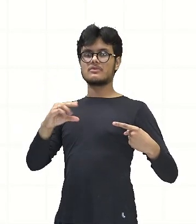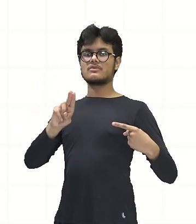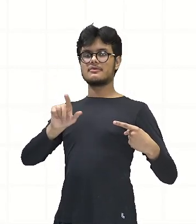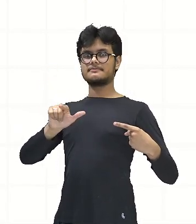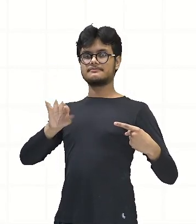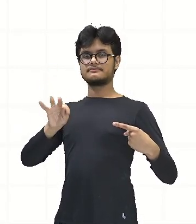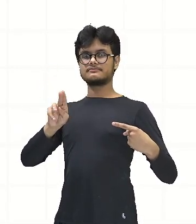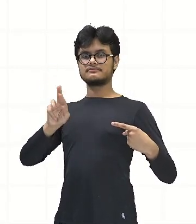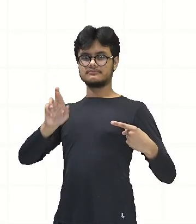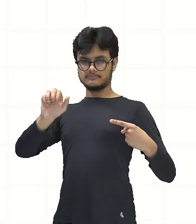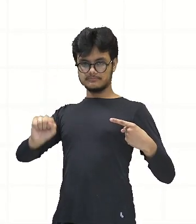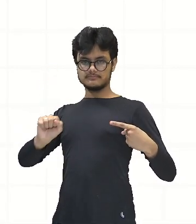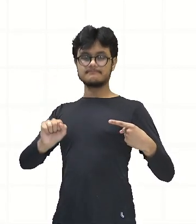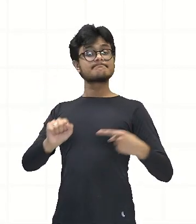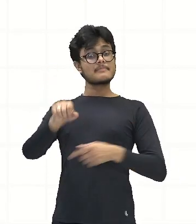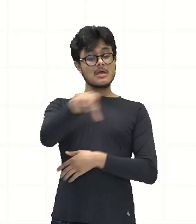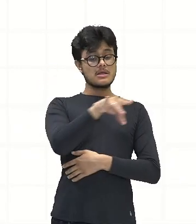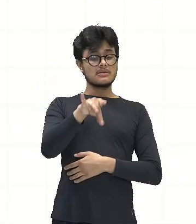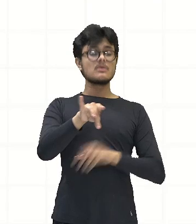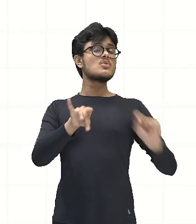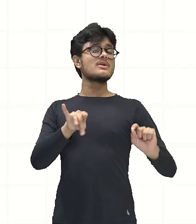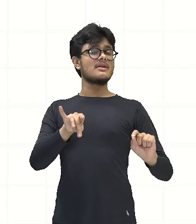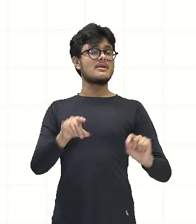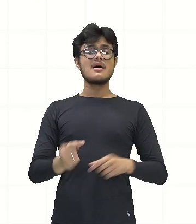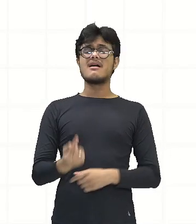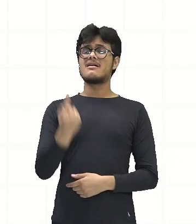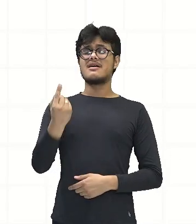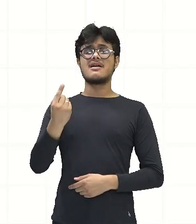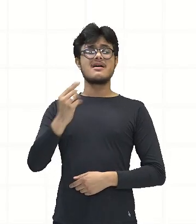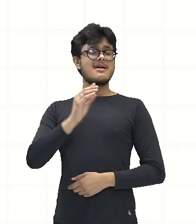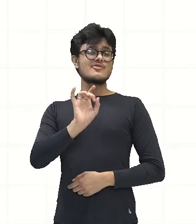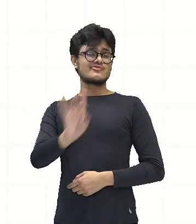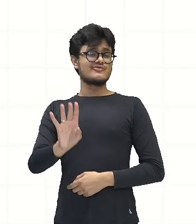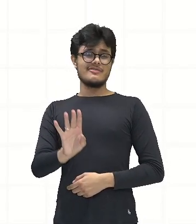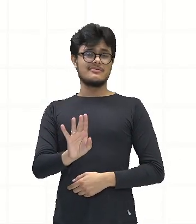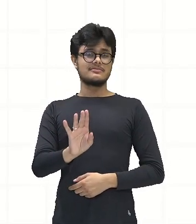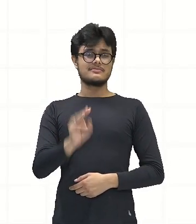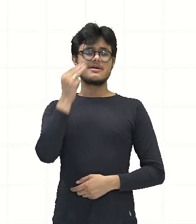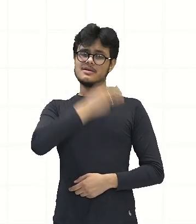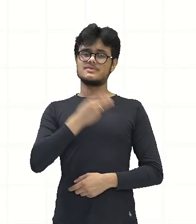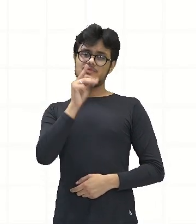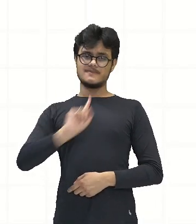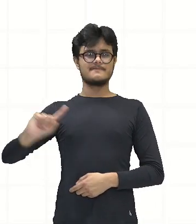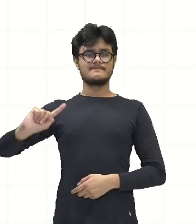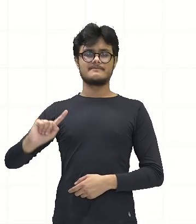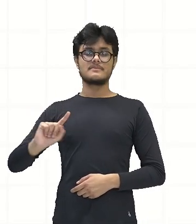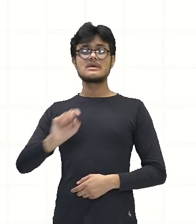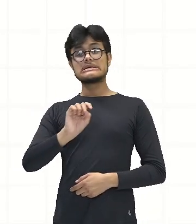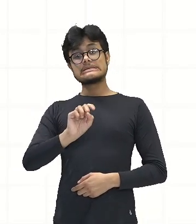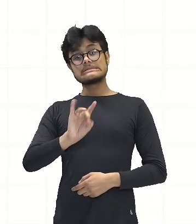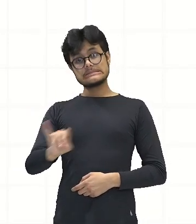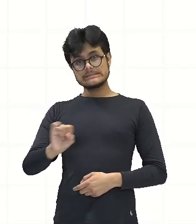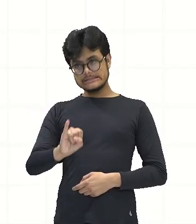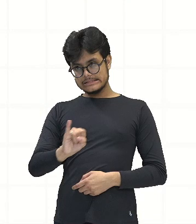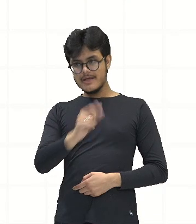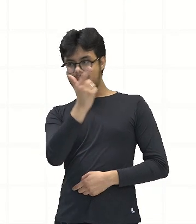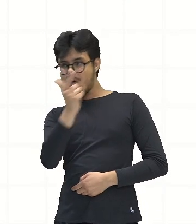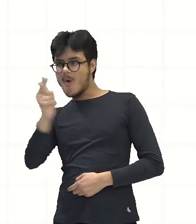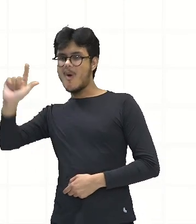Cultivado só cana-de-açúcar? Então eu tenho monocultura. Se eu tenho cana-de-açúcar em outro item, aí eu já tenho mais de uma